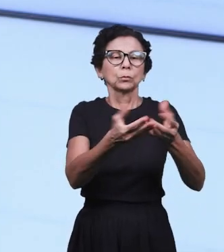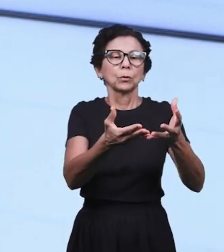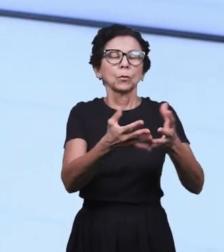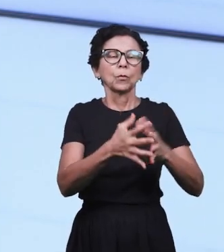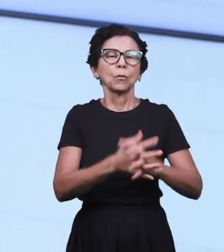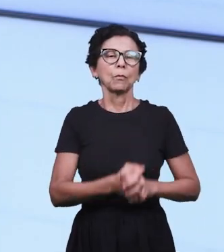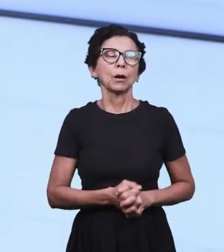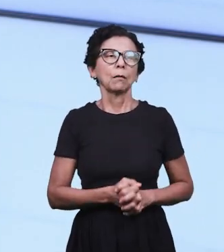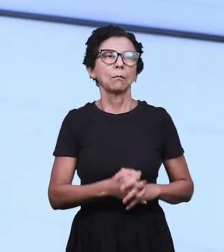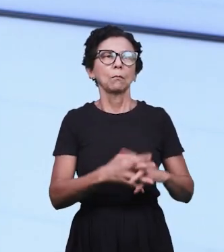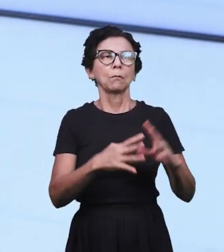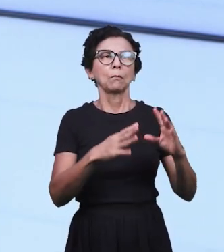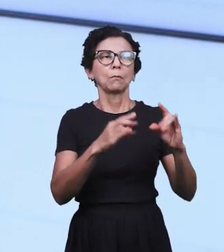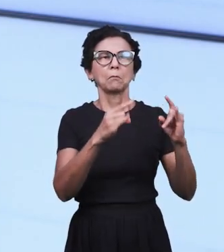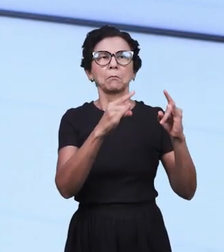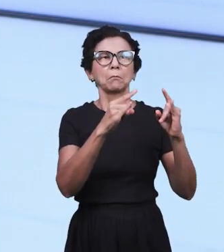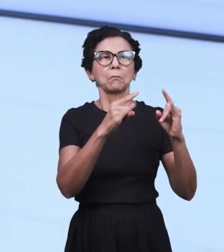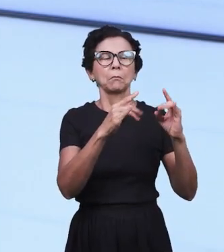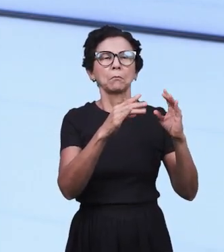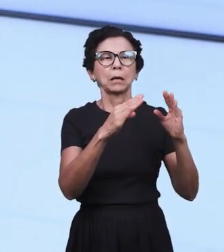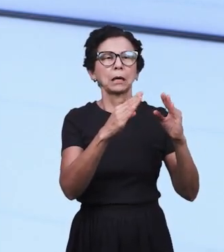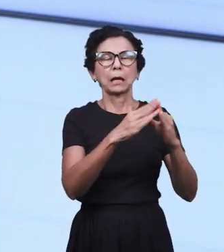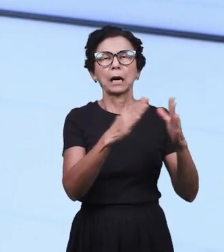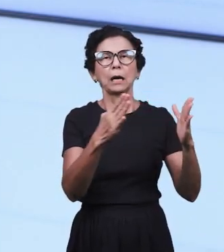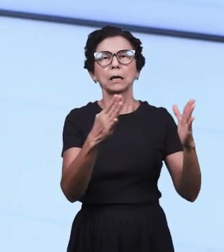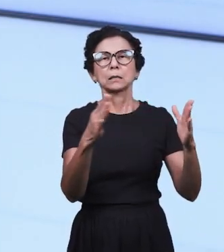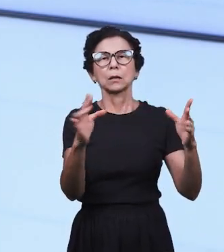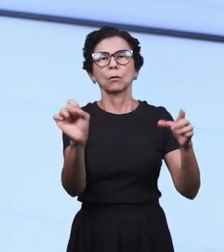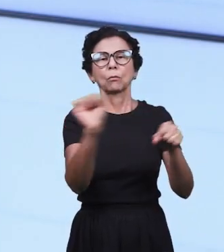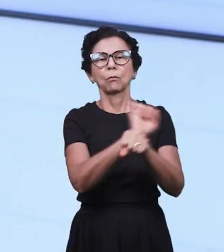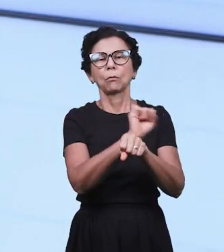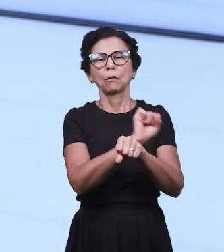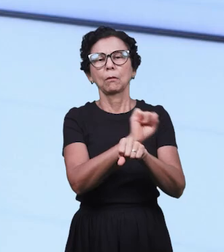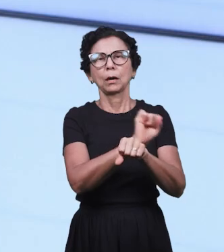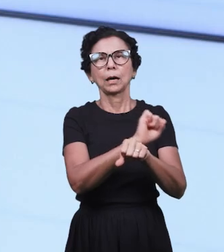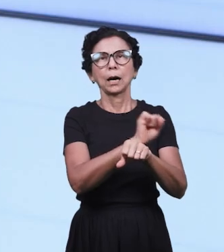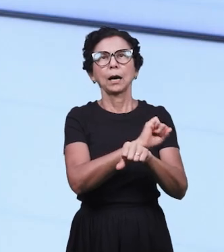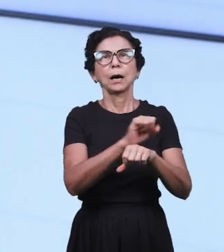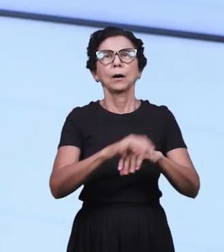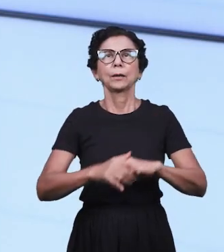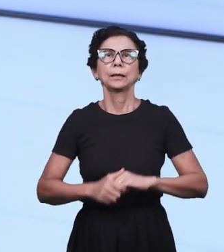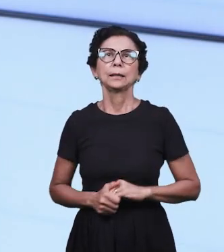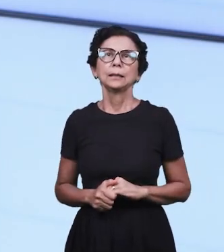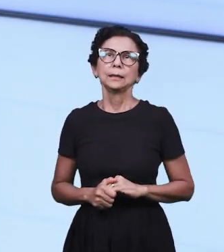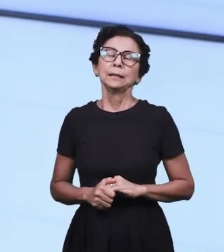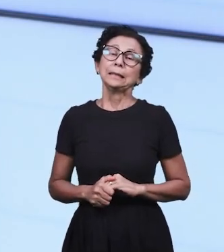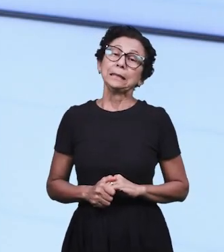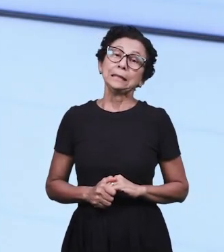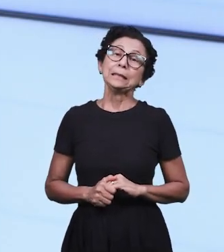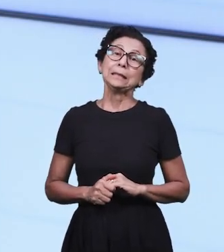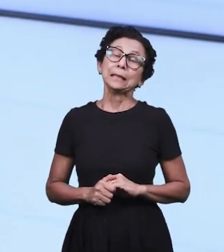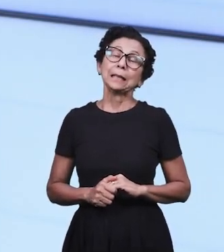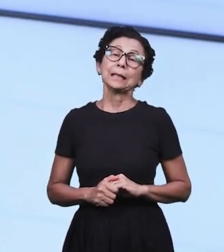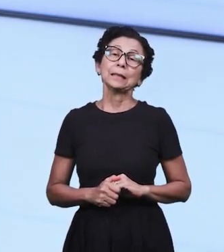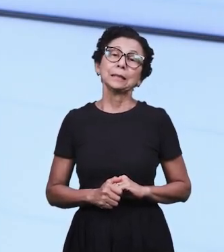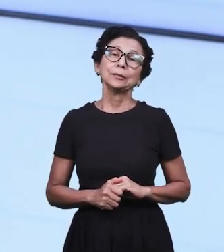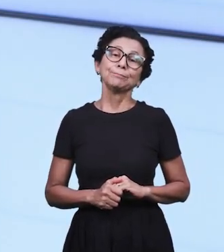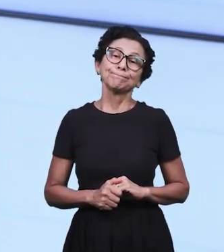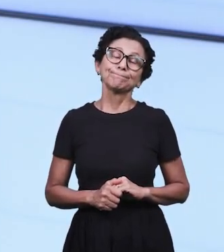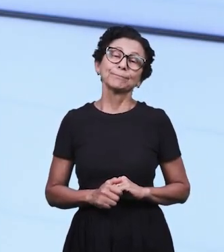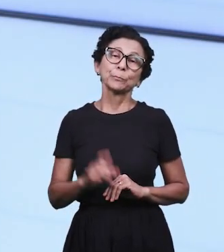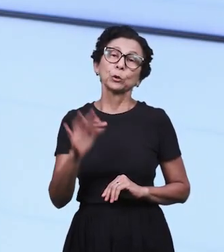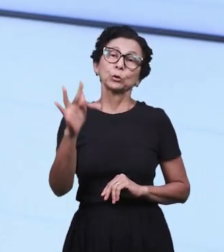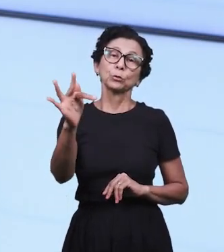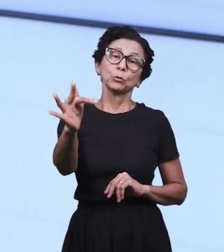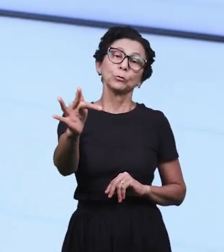um imóvel, um veículo, e às vezes isso lá na frente vai ser questionado, né? Sim. Um dos filhos vai